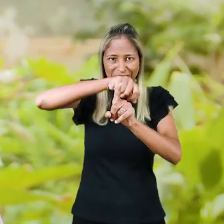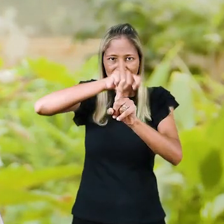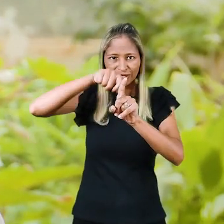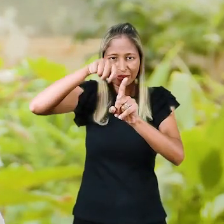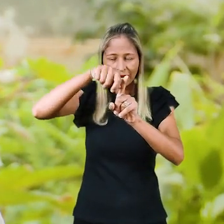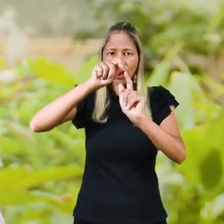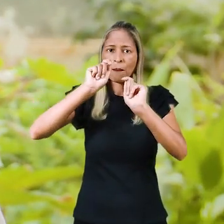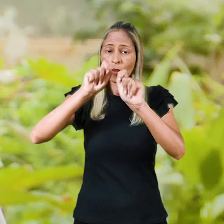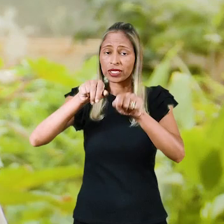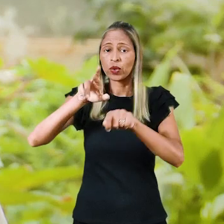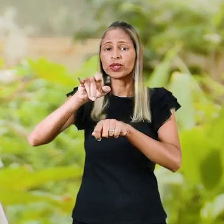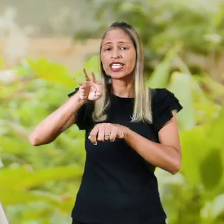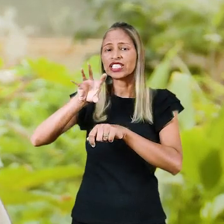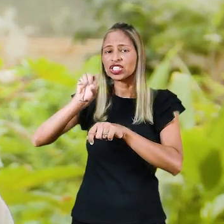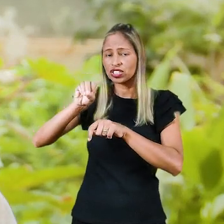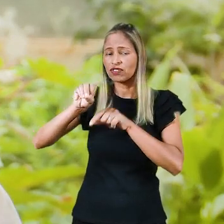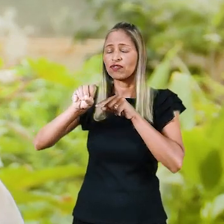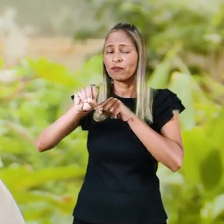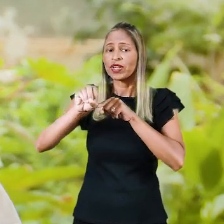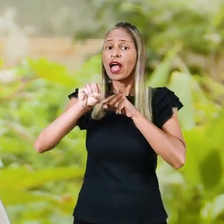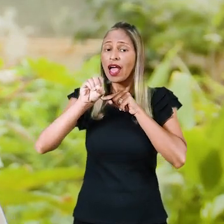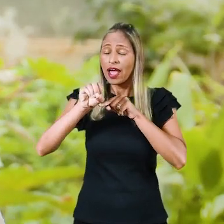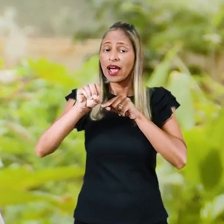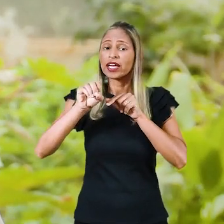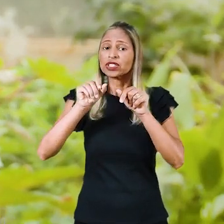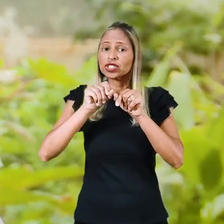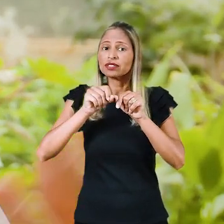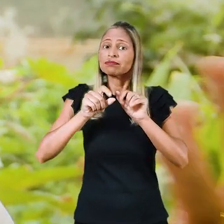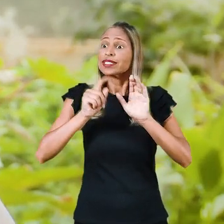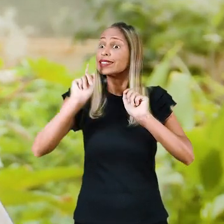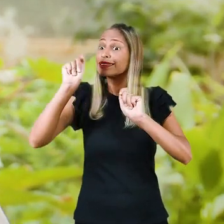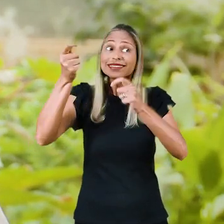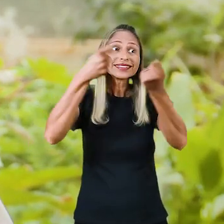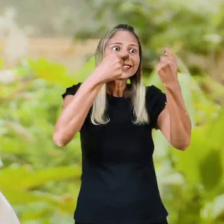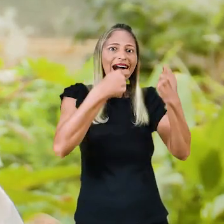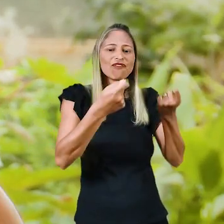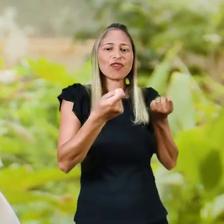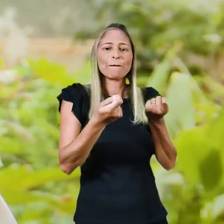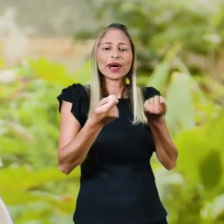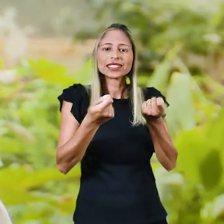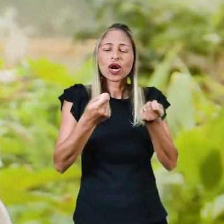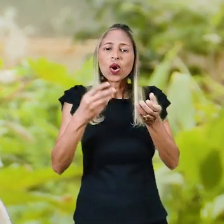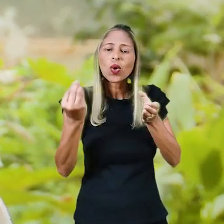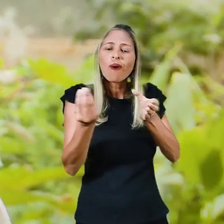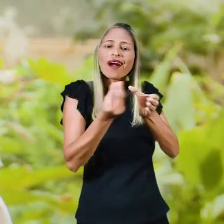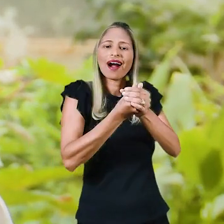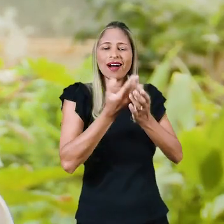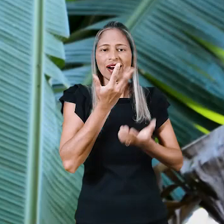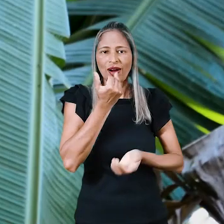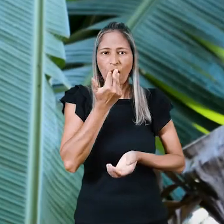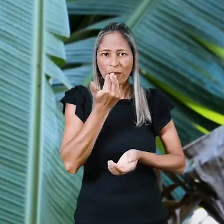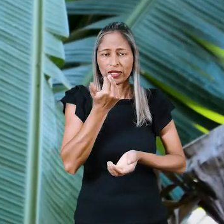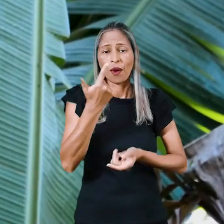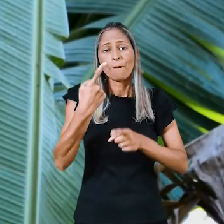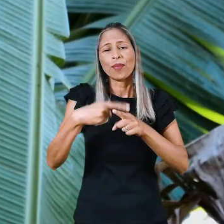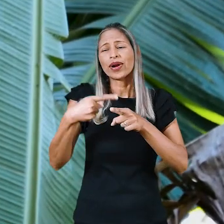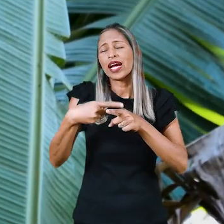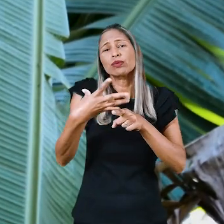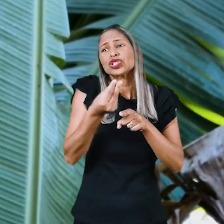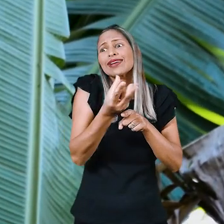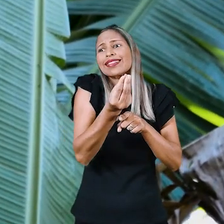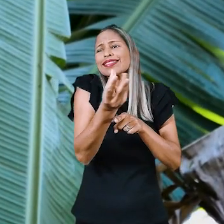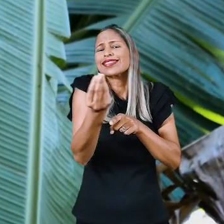ele com seu potencial nutritivo, era uma forma disponível para incrementar a alimentação, já que não se